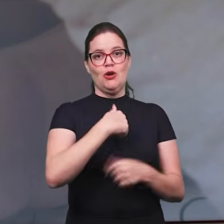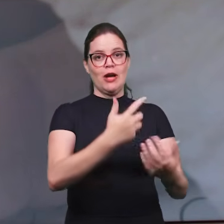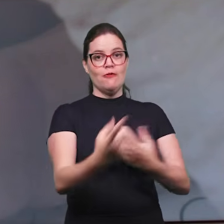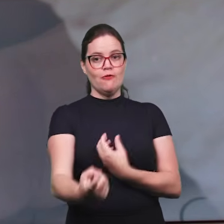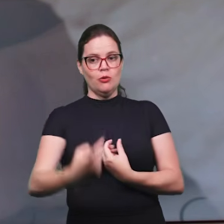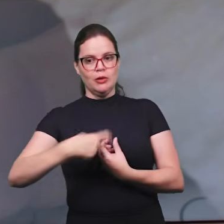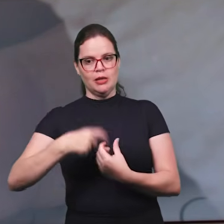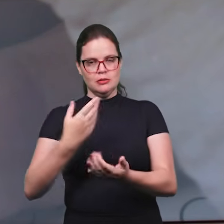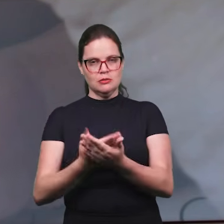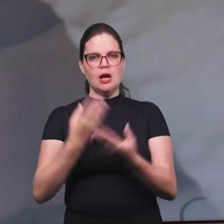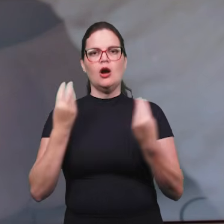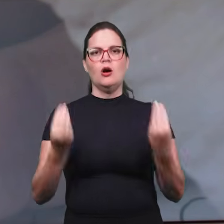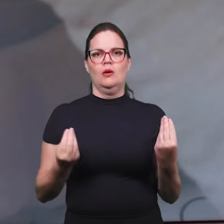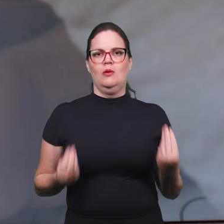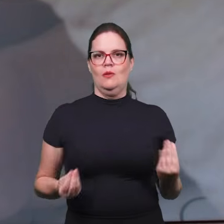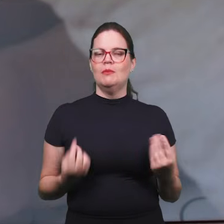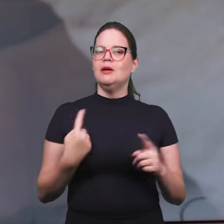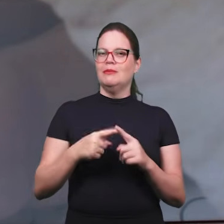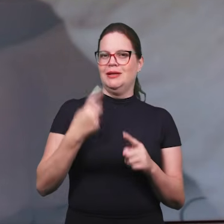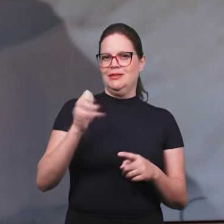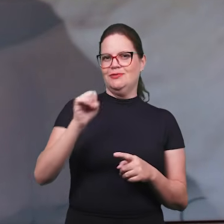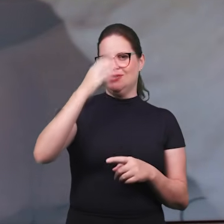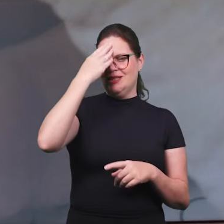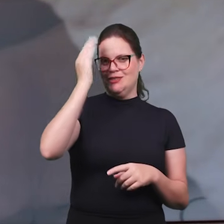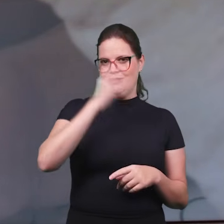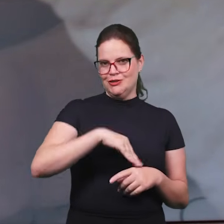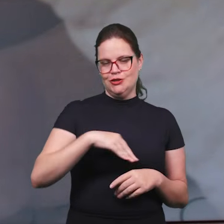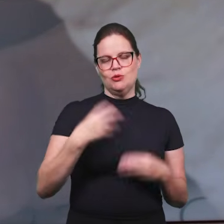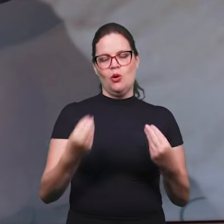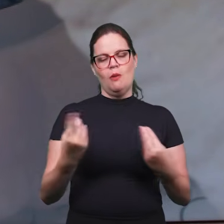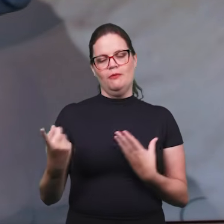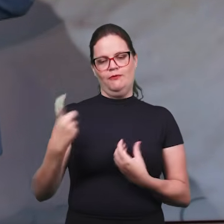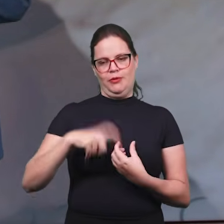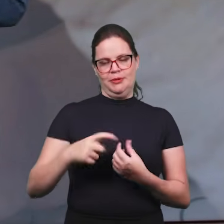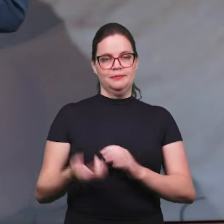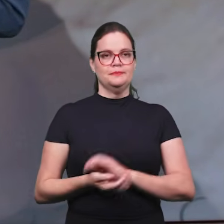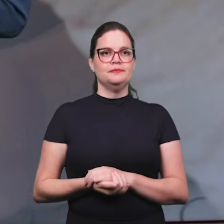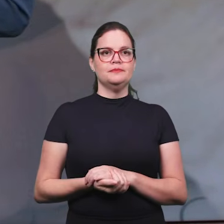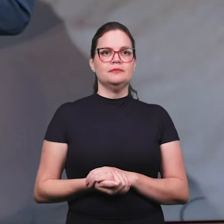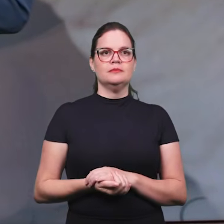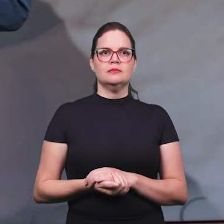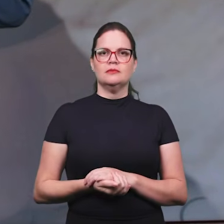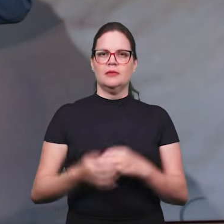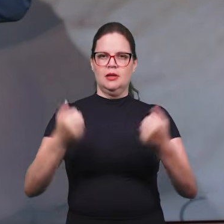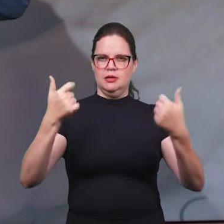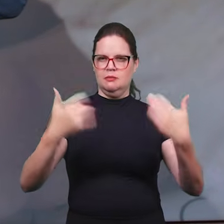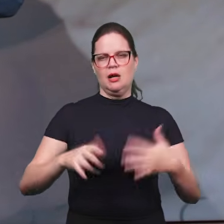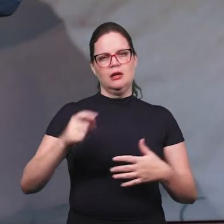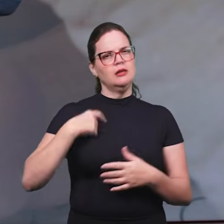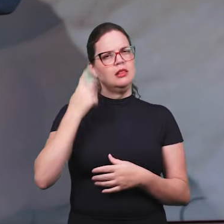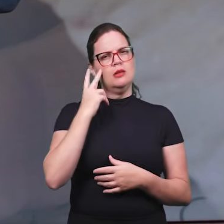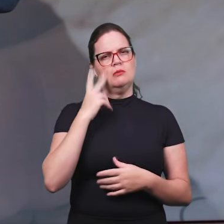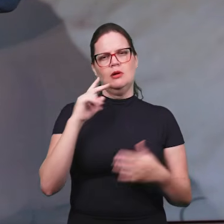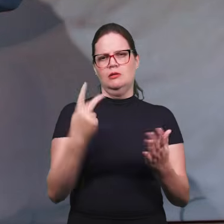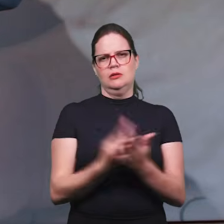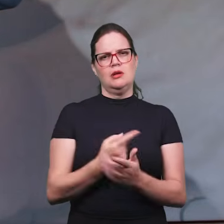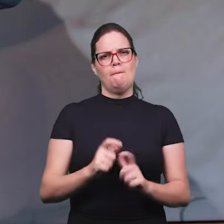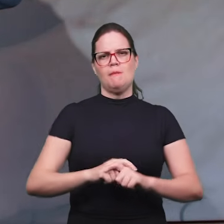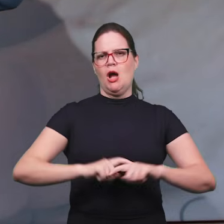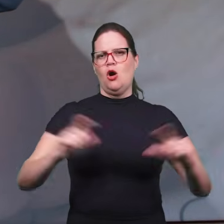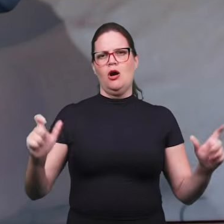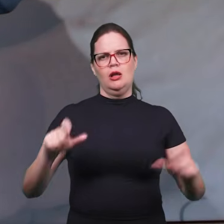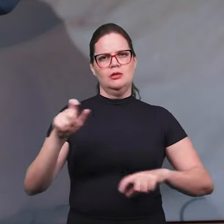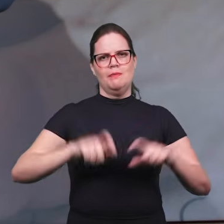pausa, de você ter até mesmo desistido do seu projeto de estudos. Nós falamos que isso é muito comum de acontecer. Muitos